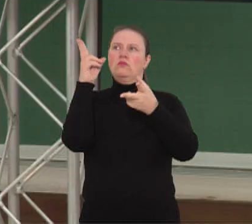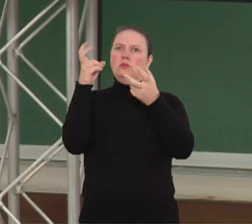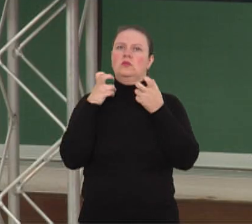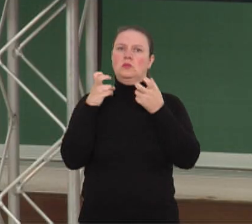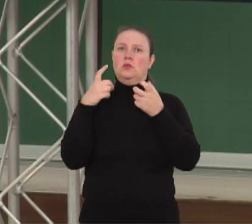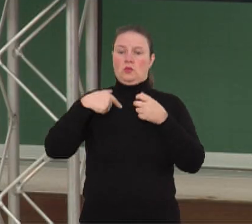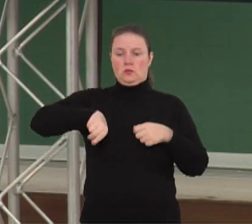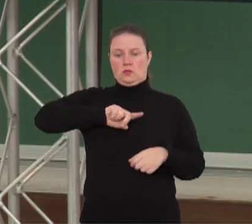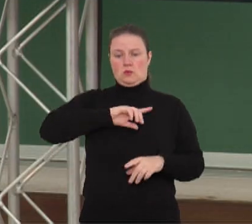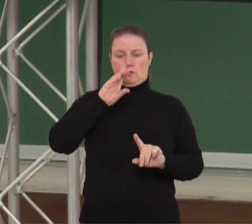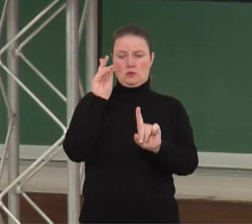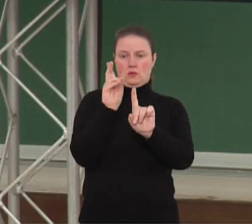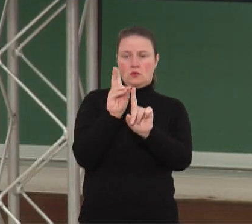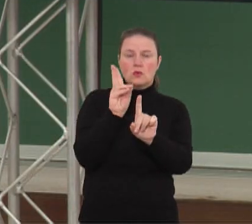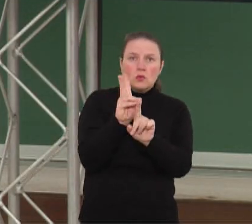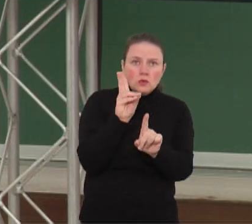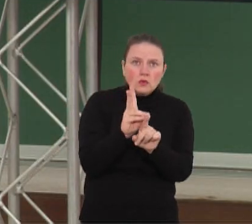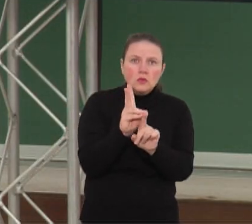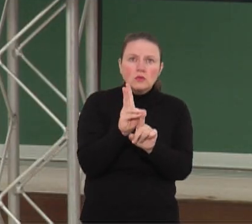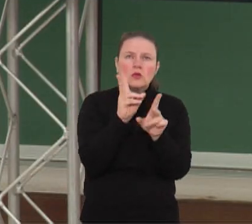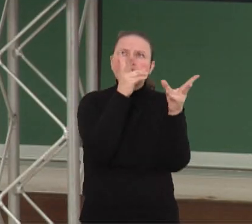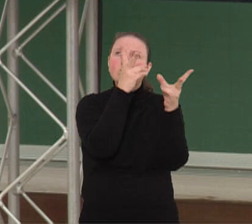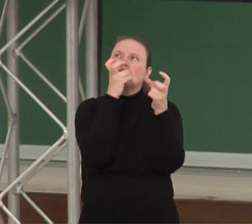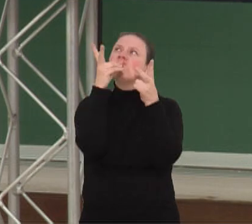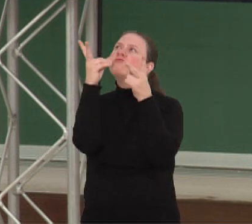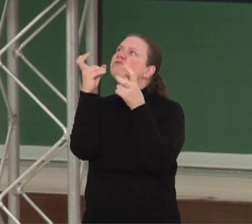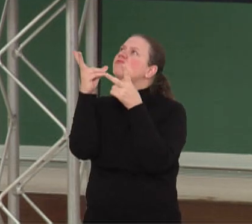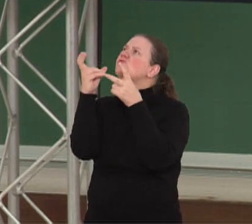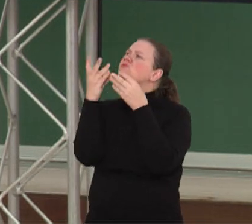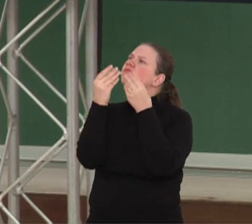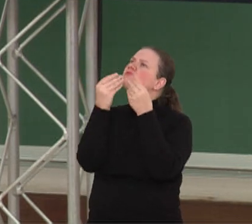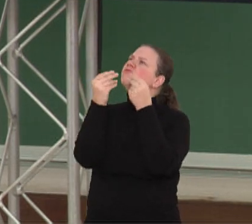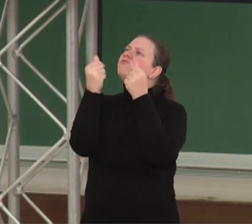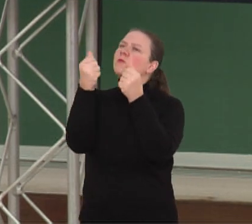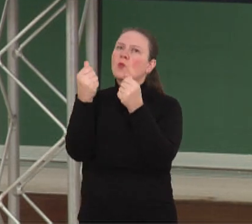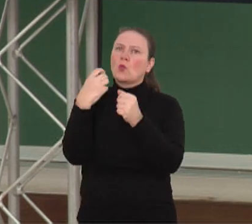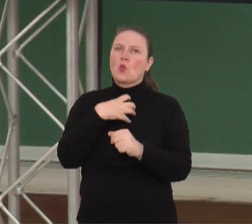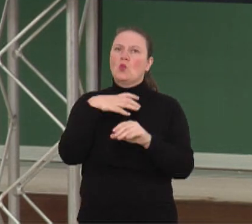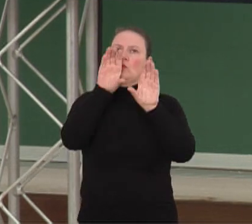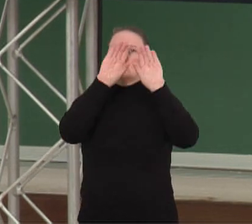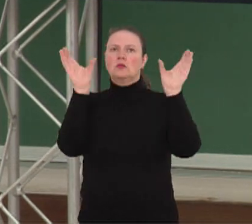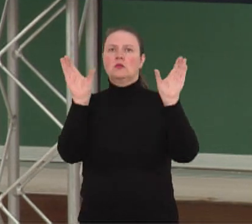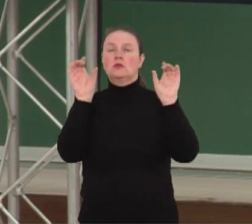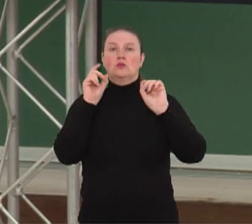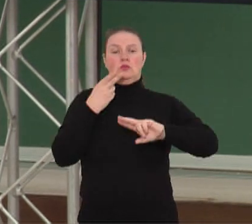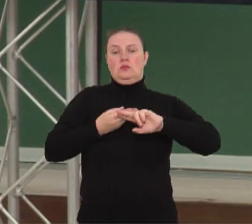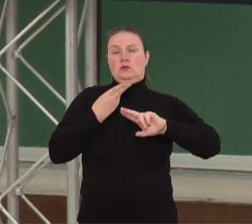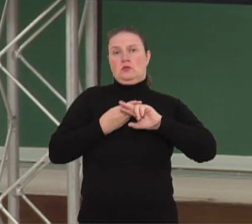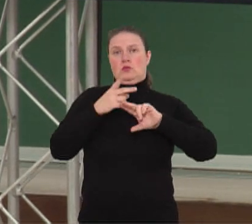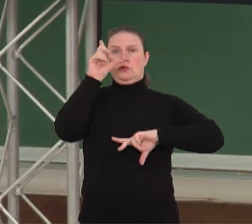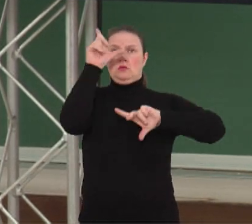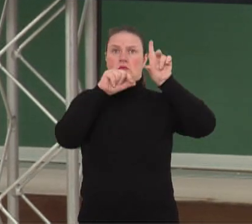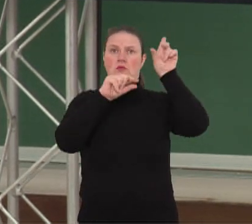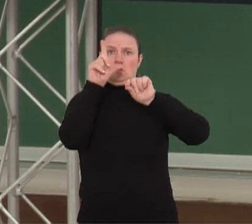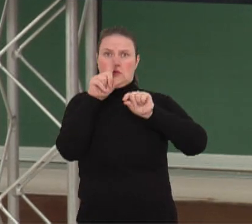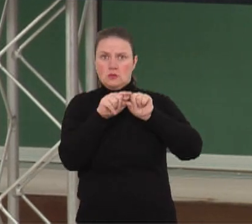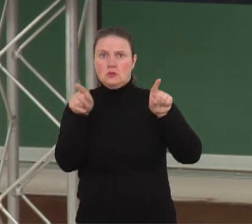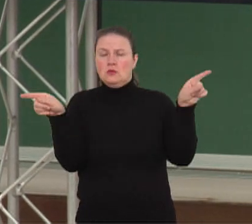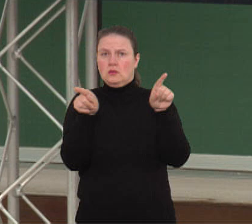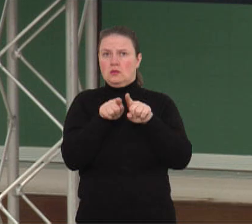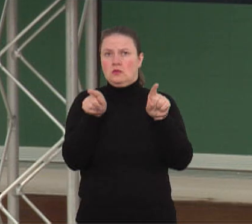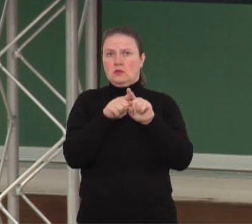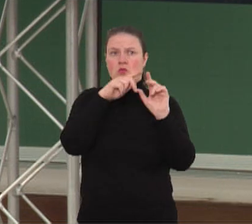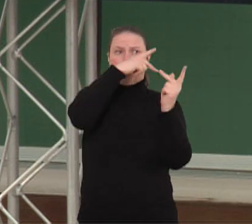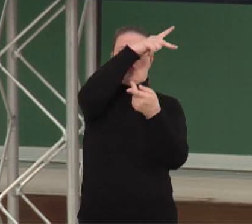tinham uma observação tão evoluída do céu, tão aprimorada, que eles não usavam só as estrelas e os planetas. Eles também